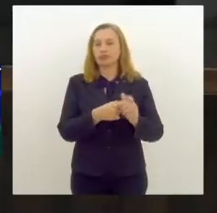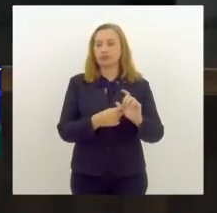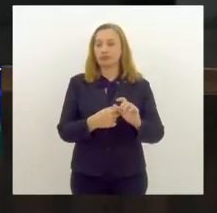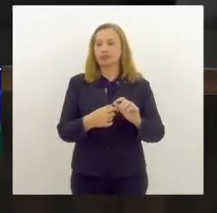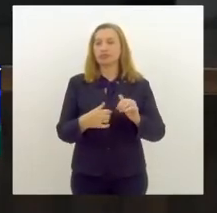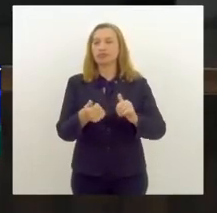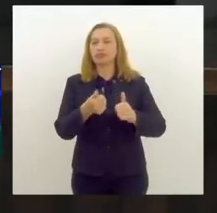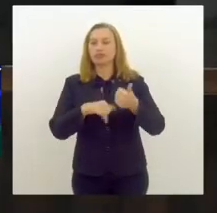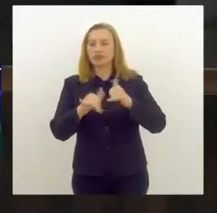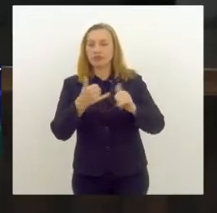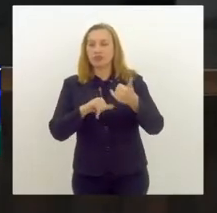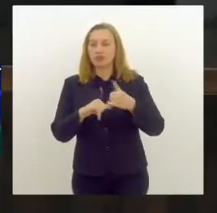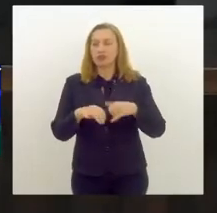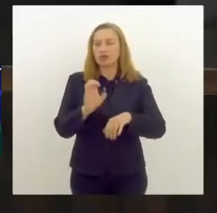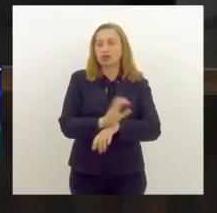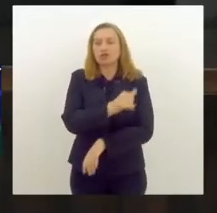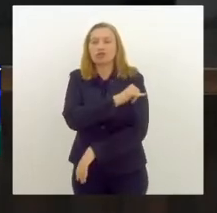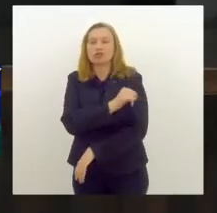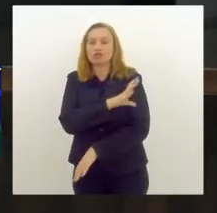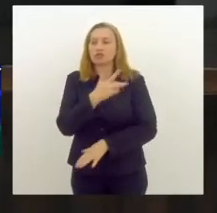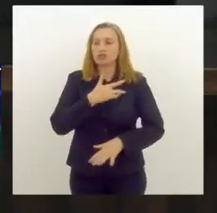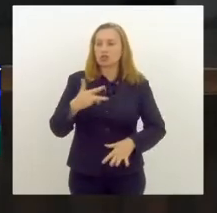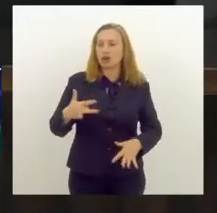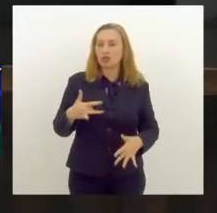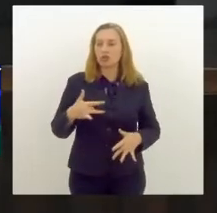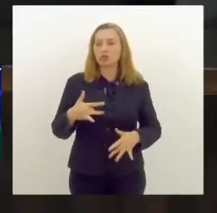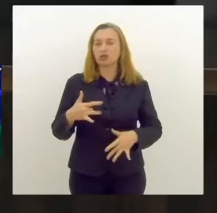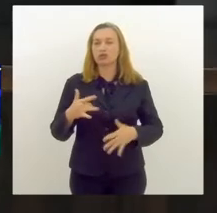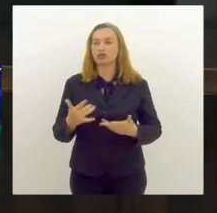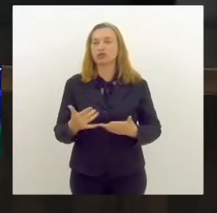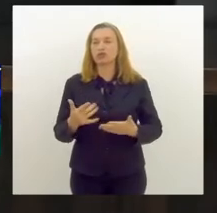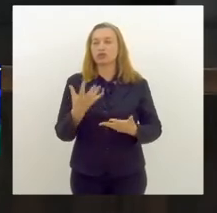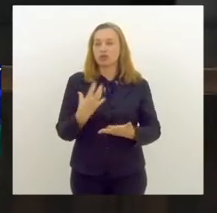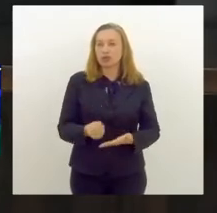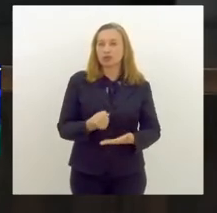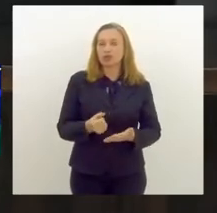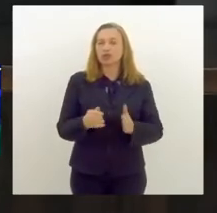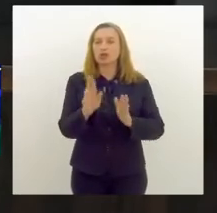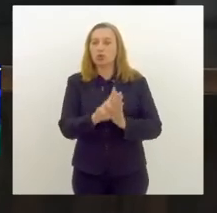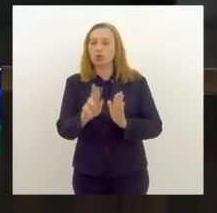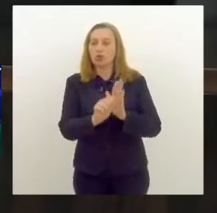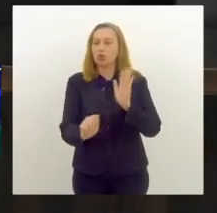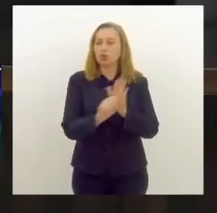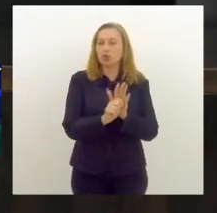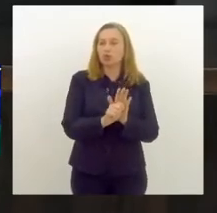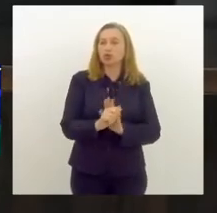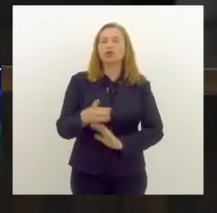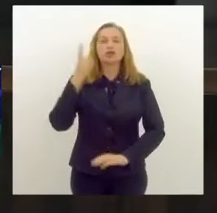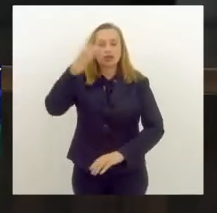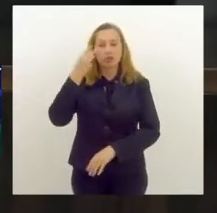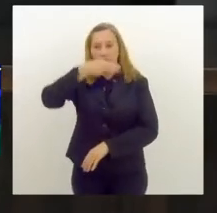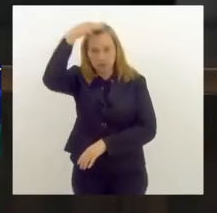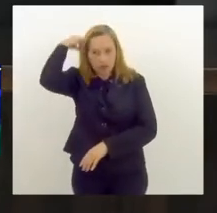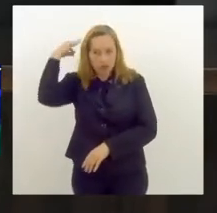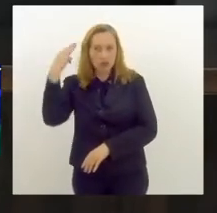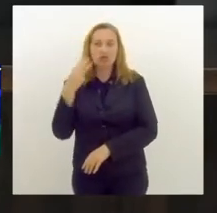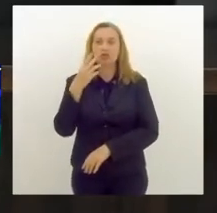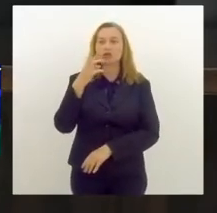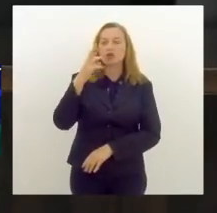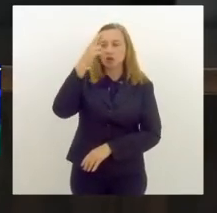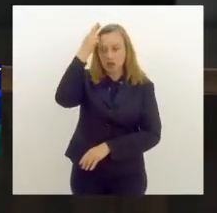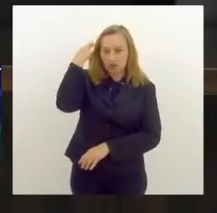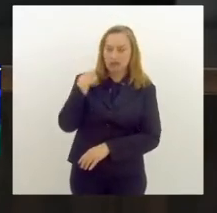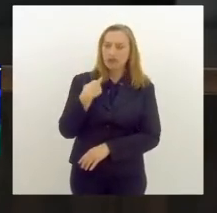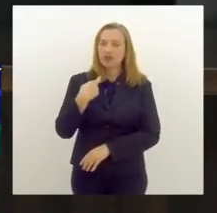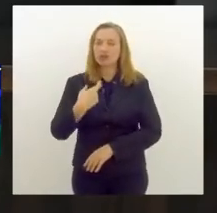saúde favorável, de prevenção ao uso de drogas e dependentes químicos, em geral favorável. Relatores, deputado Márcio Pacheco, Mônica Francisco e Rosane Félix.